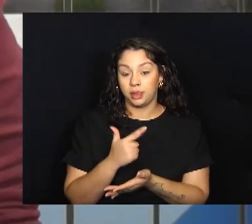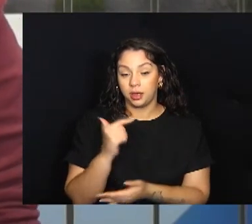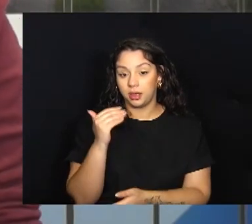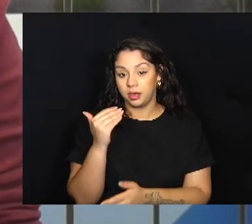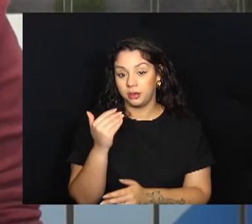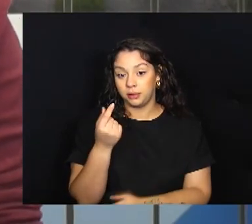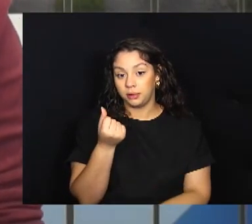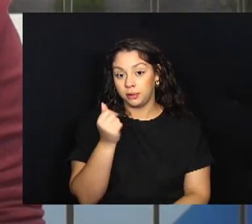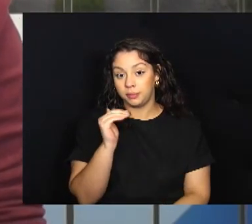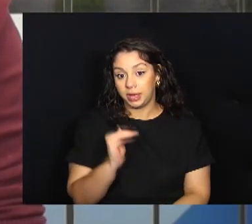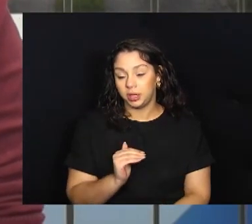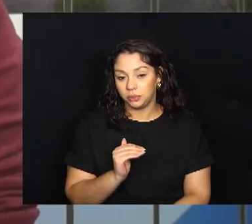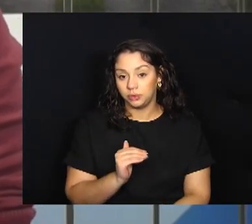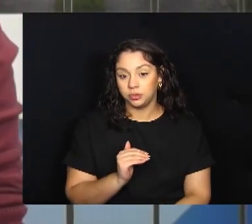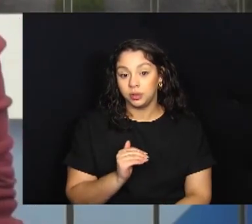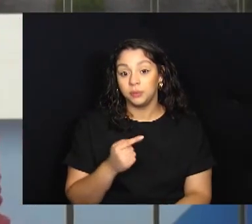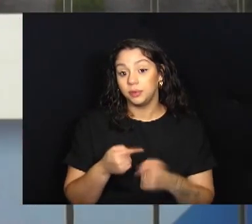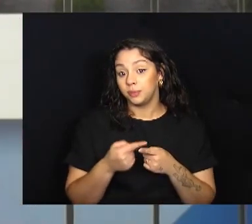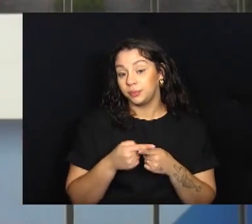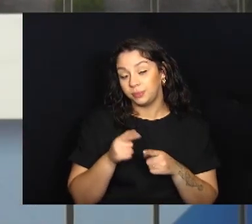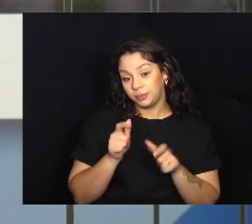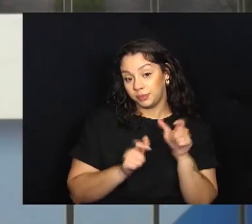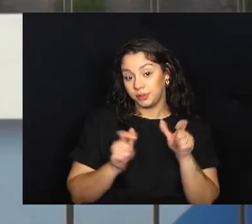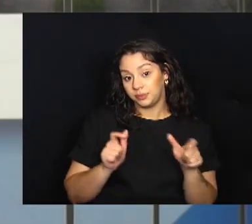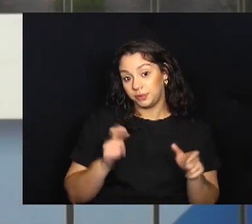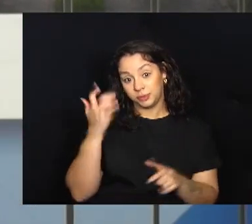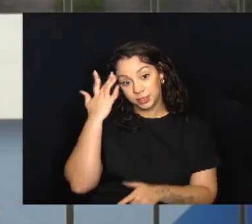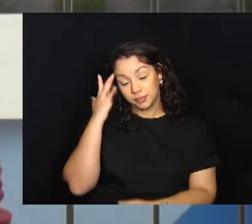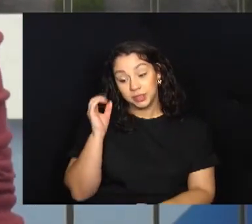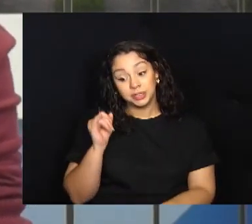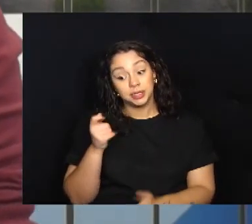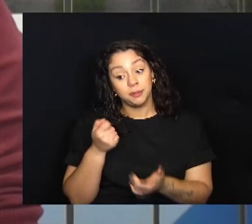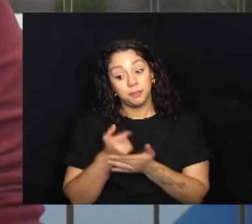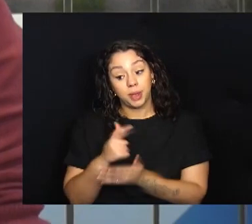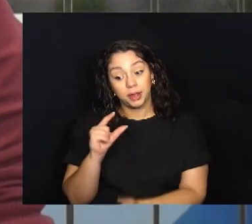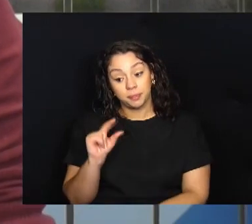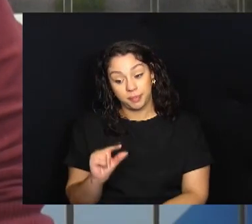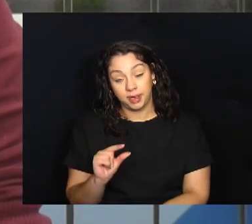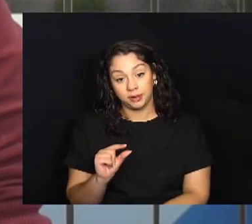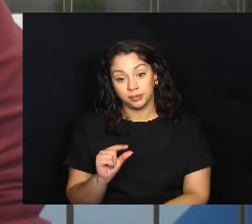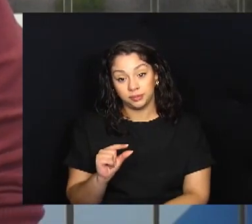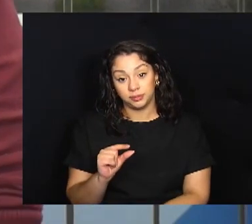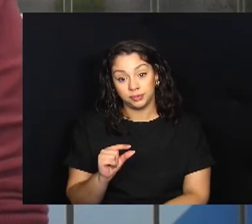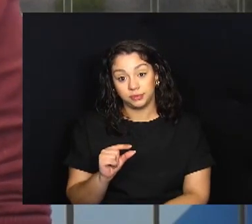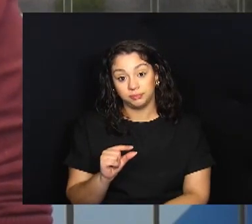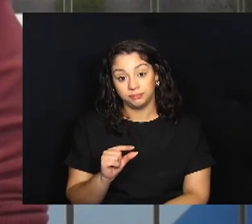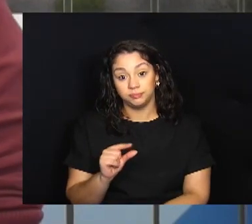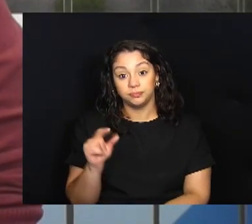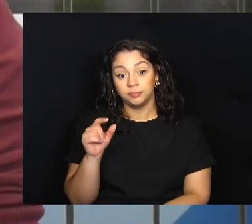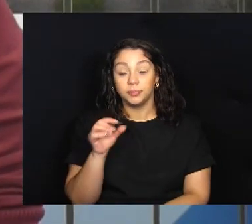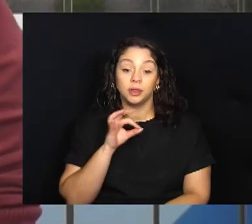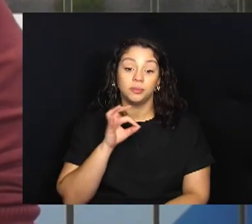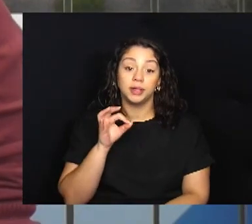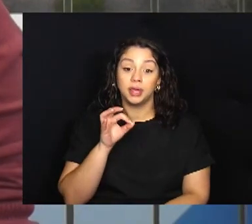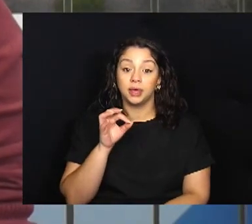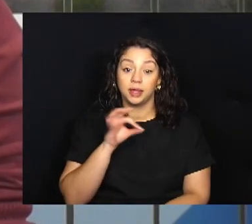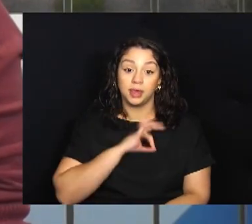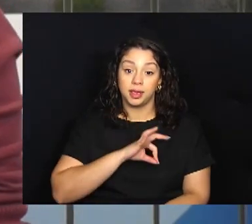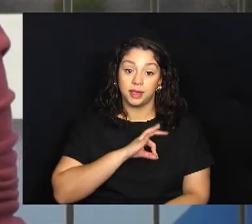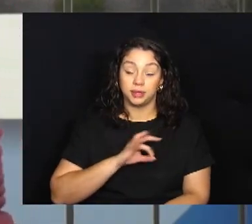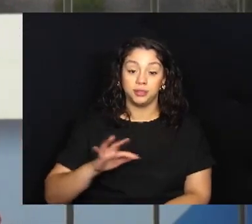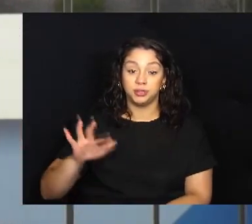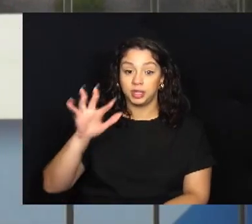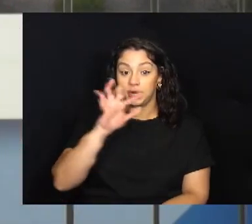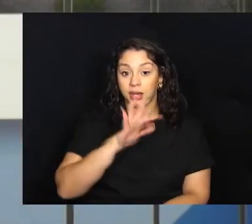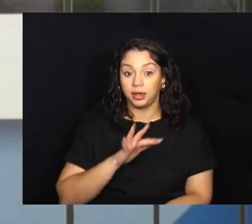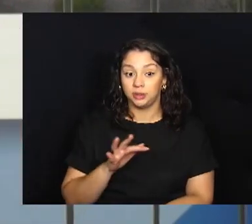pessoas não levaram em consideração? Que quando ela paga menos, você teve um rebaixamento da renda geral da população, os negócios que